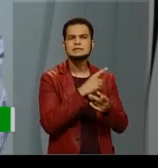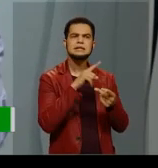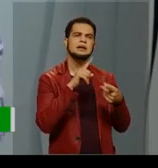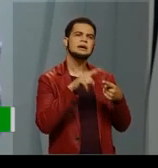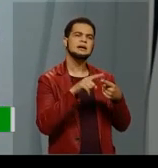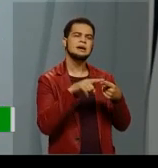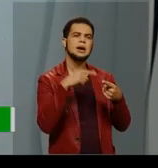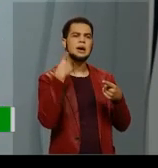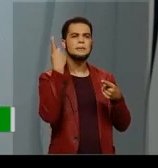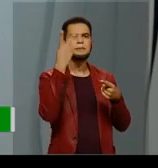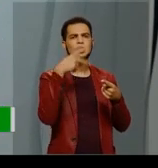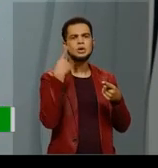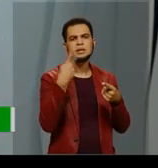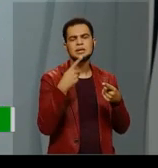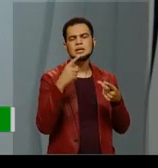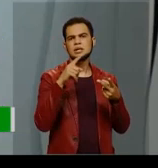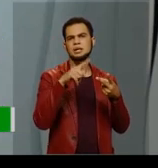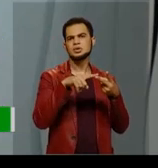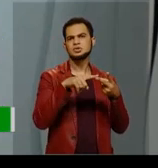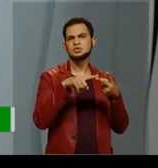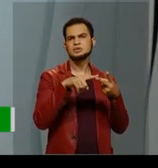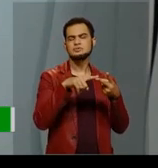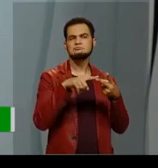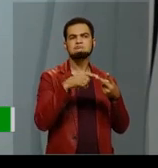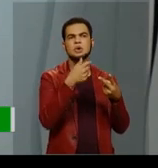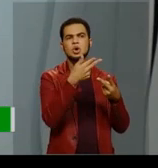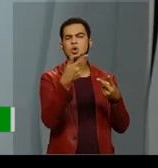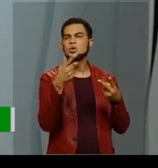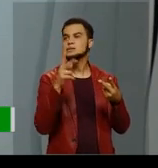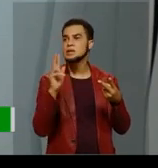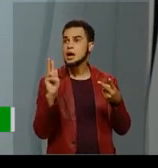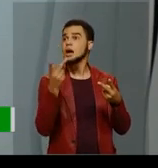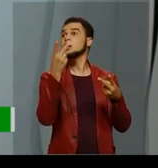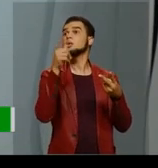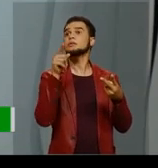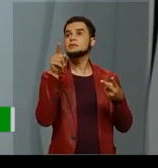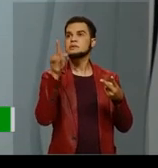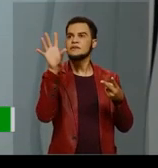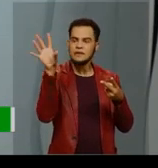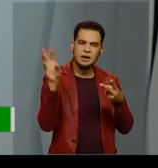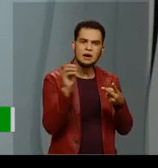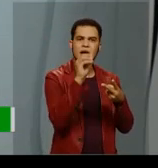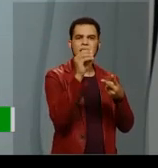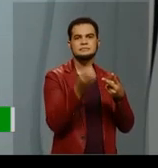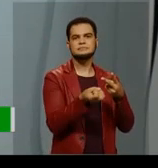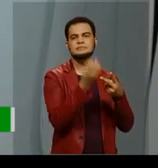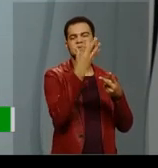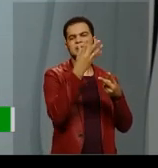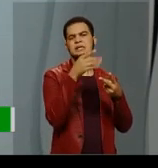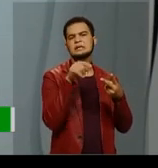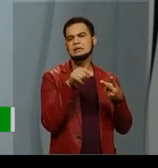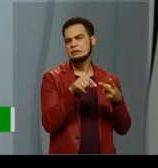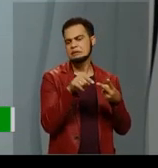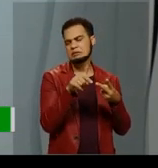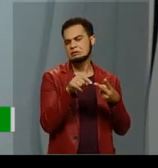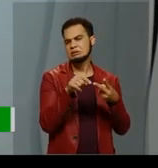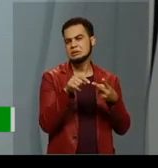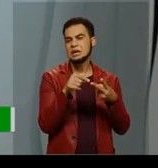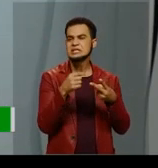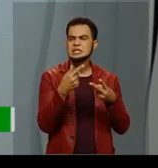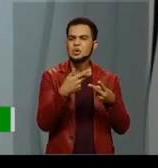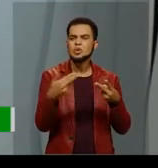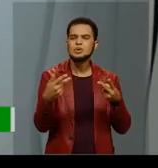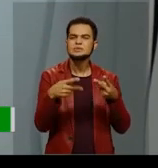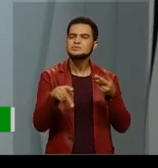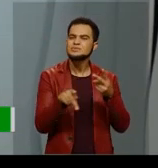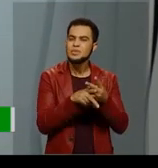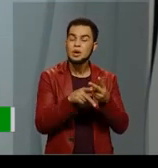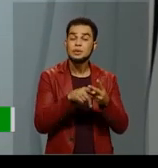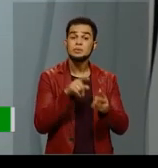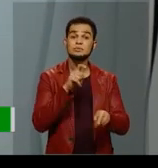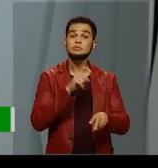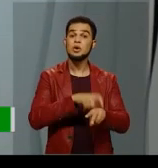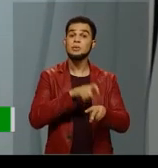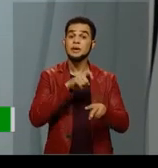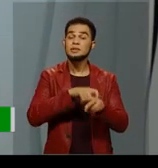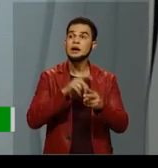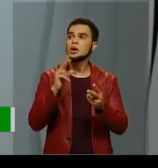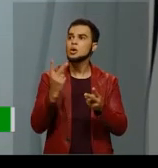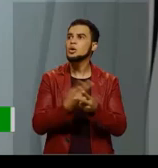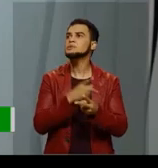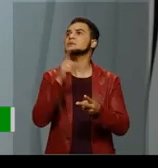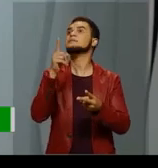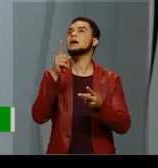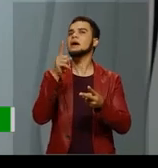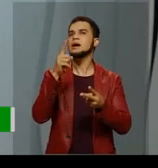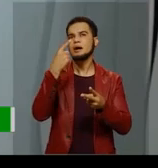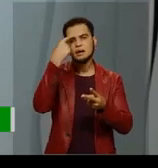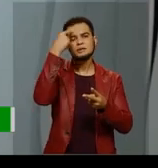um acontecimento mais específico de algo, né? Que está acontecendo no momento, a outra é mais ampla. Tanto que eu